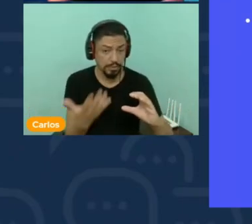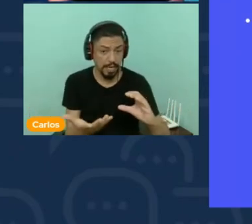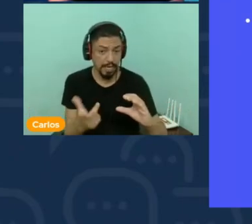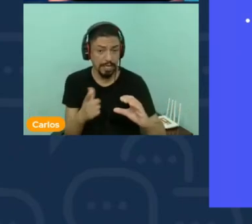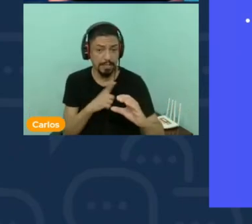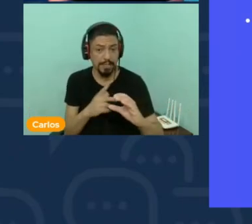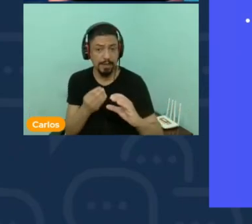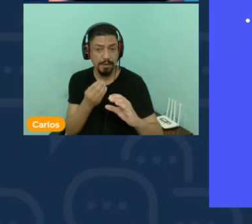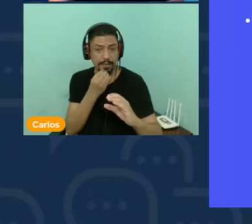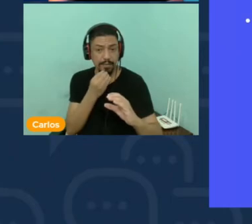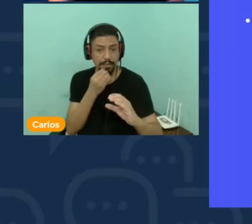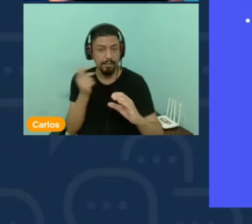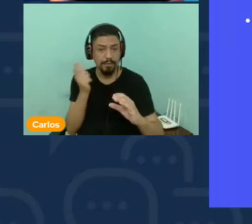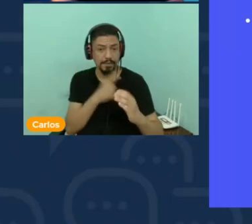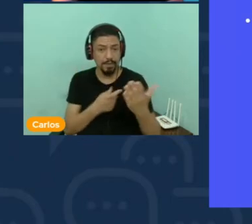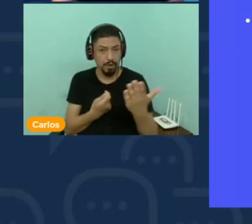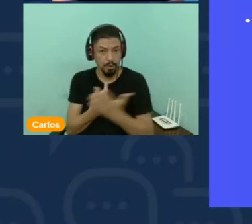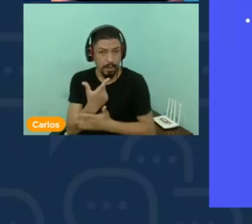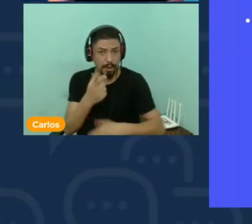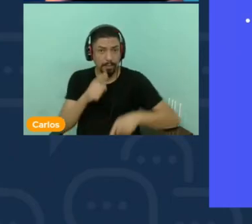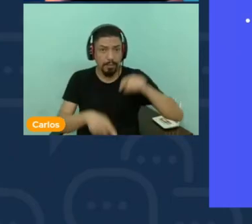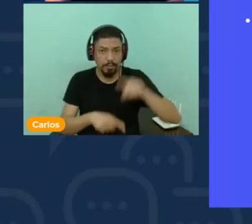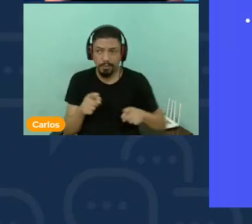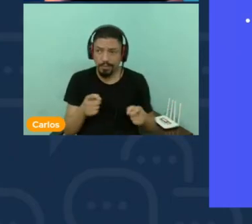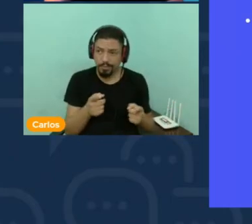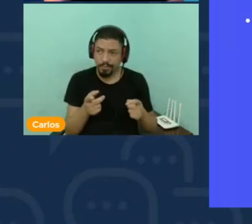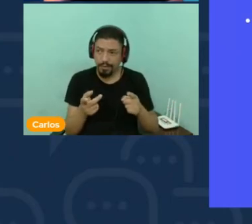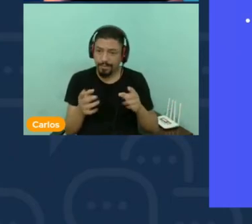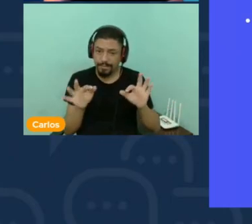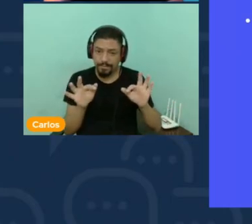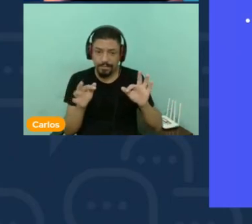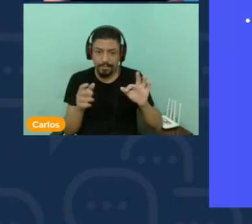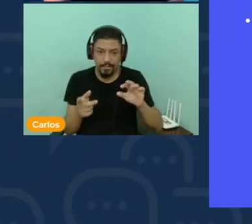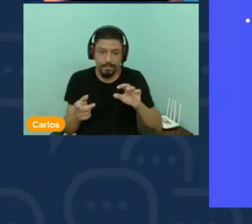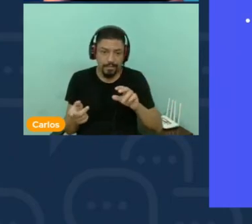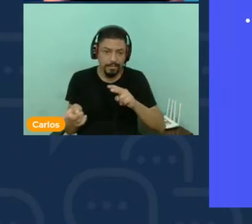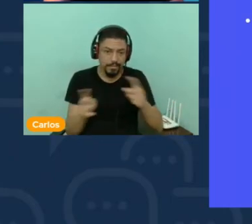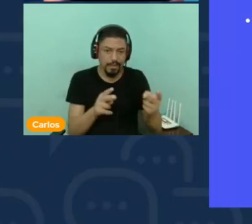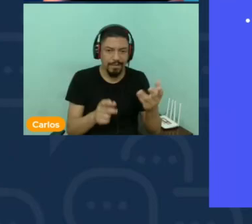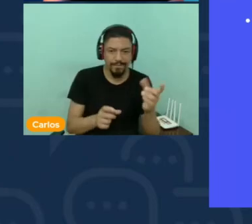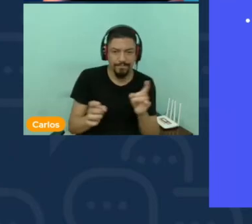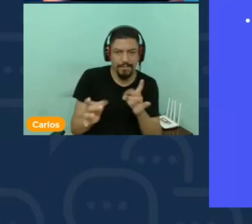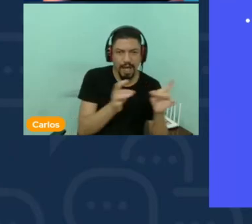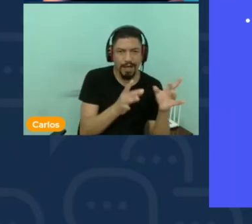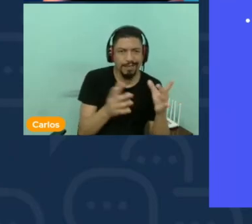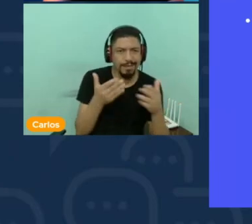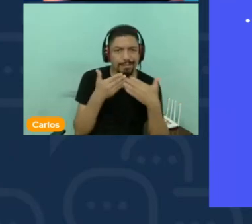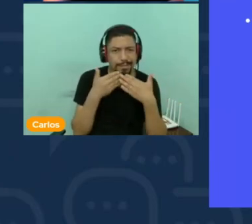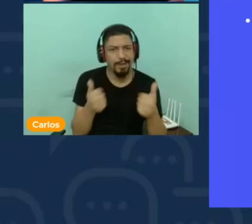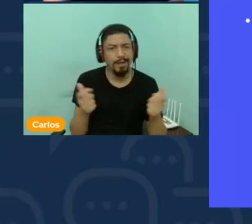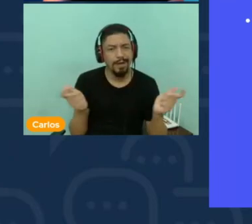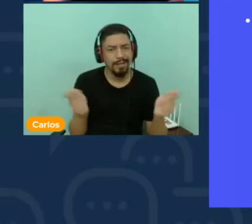dele fazer aquela compra, dele converter ali aquela compra, é muito maior.